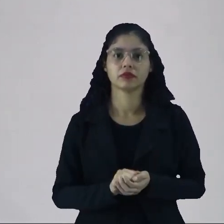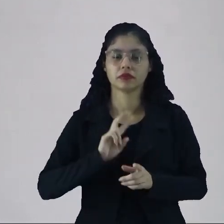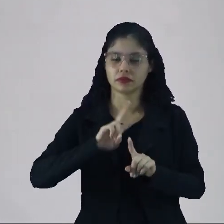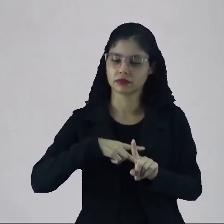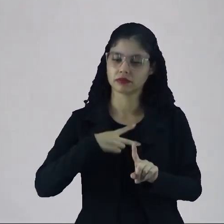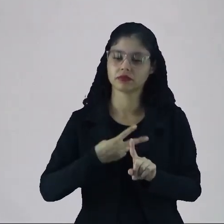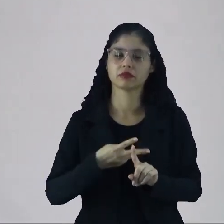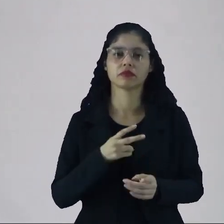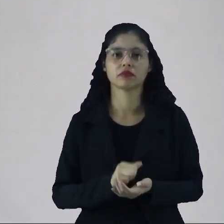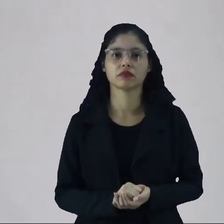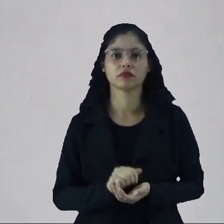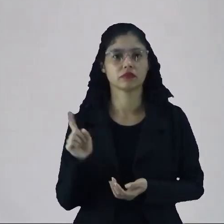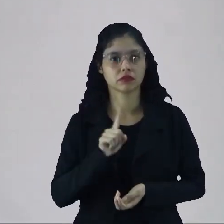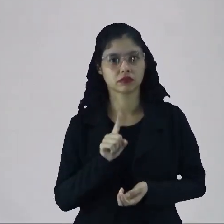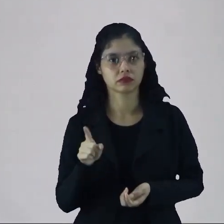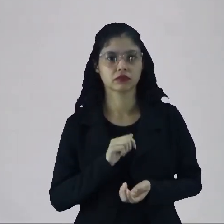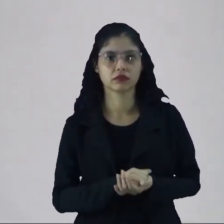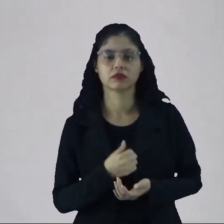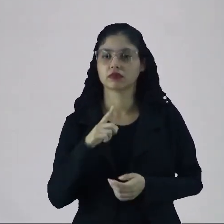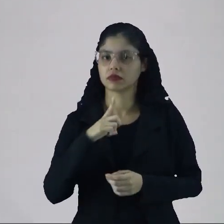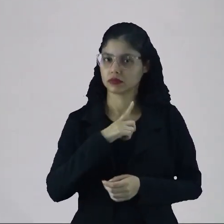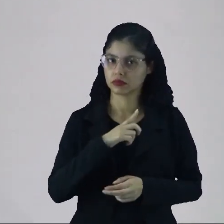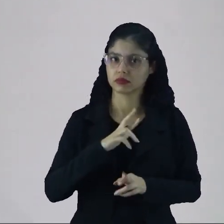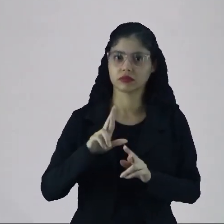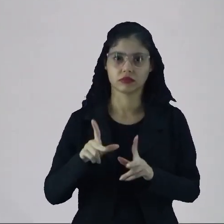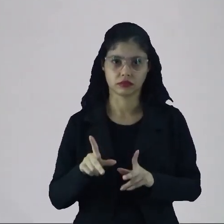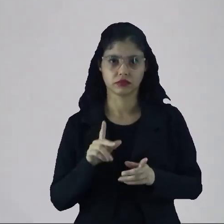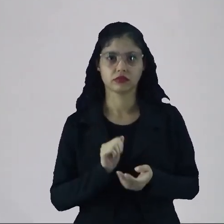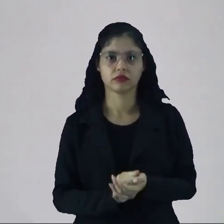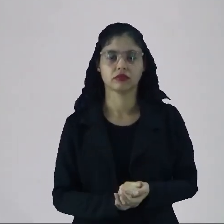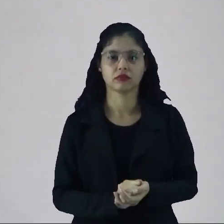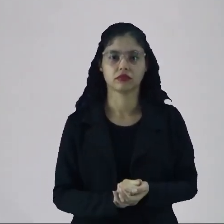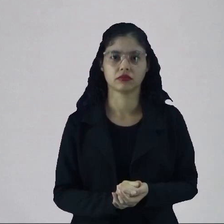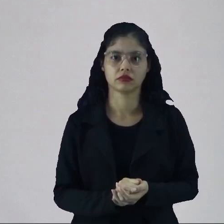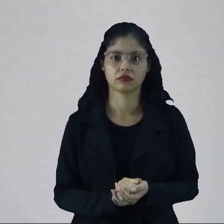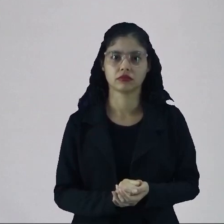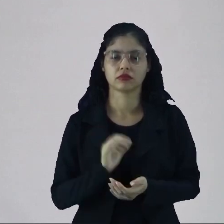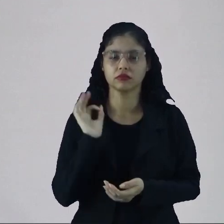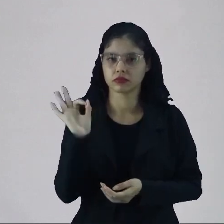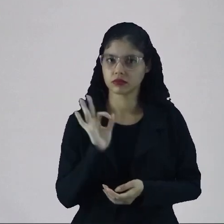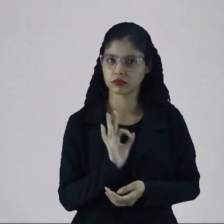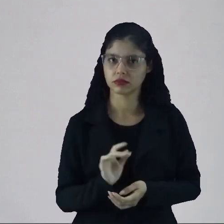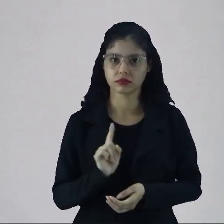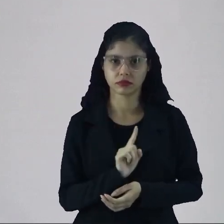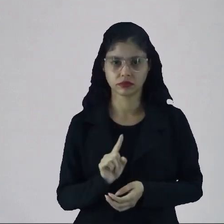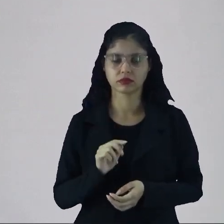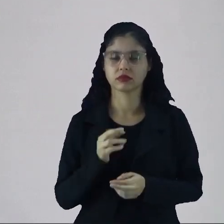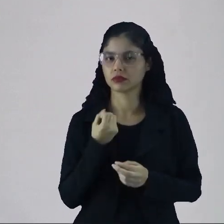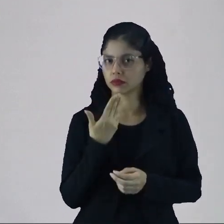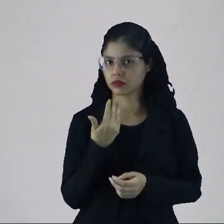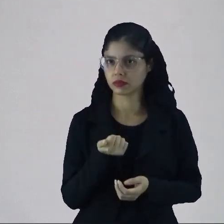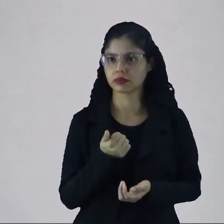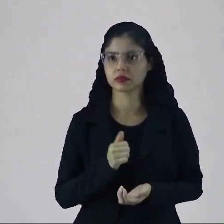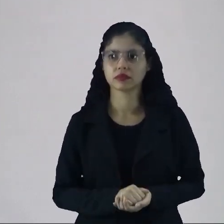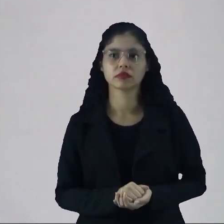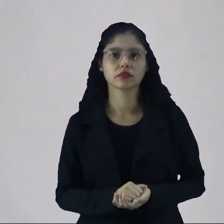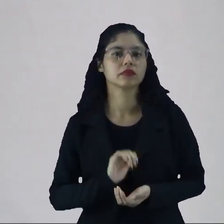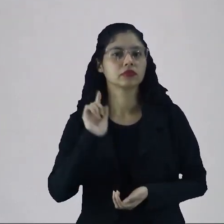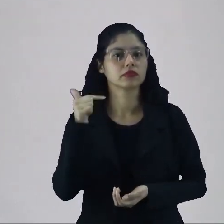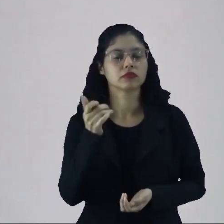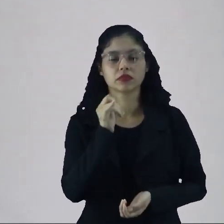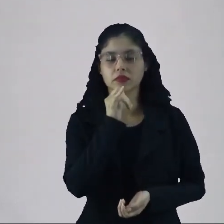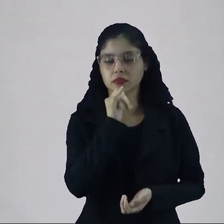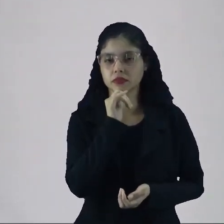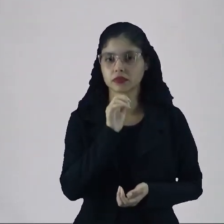dar o dobro. Não. Há uma diferença quando elas não são proporcionais. Tudo bem? Um outro